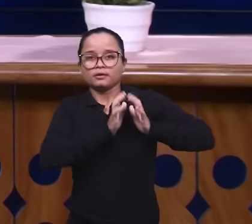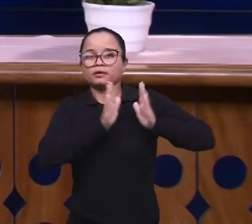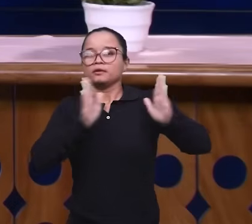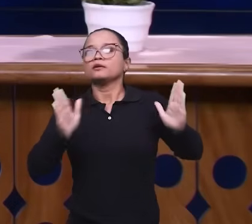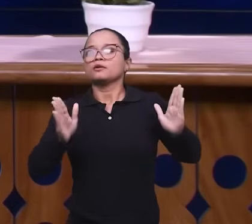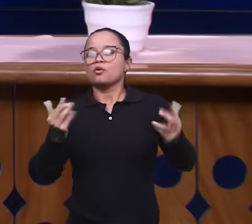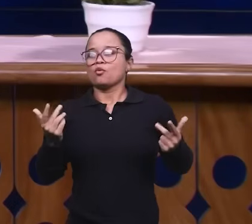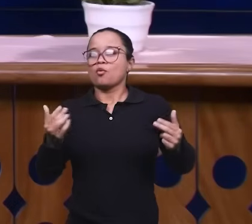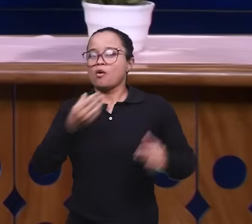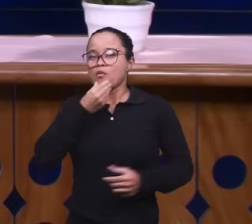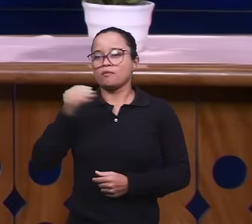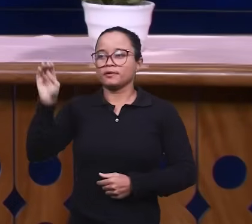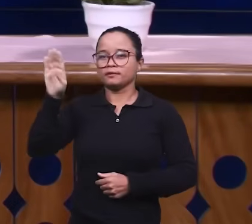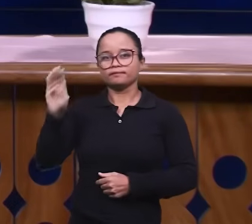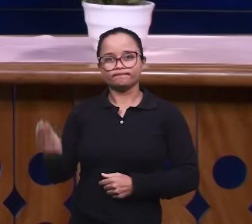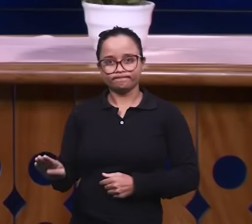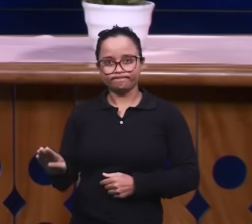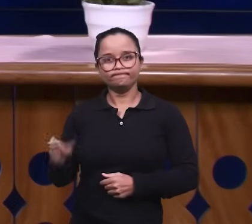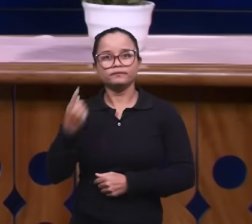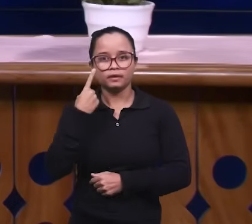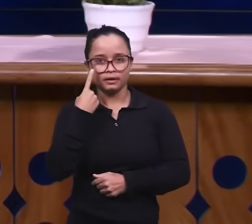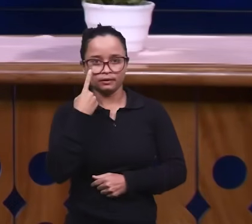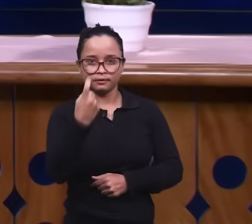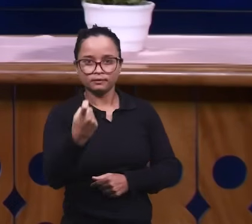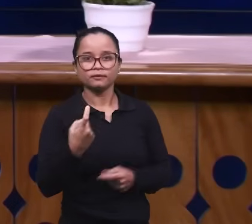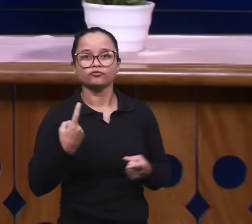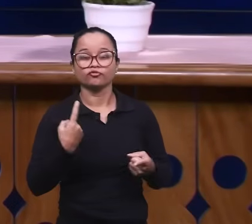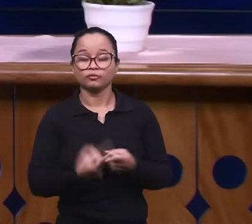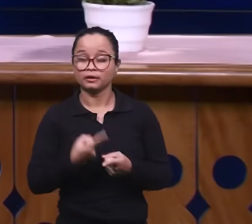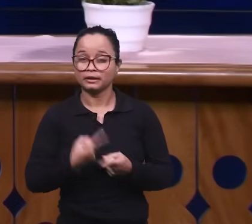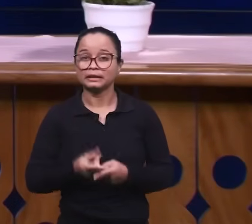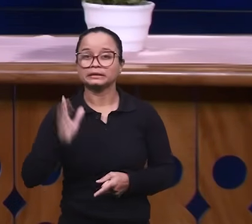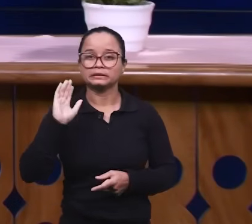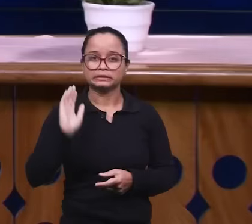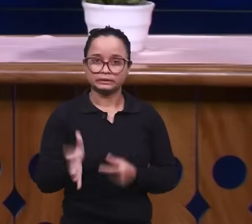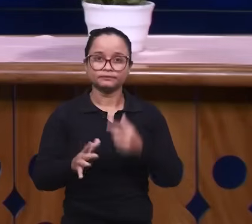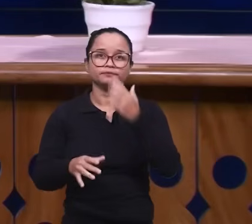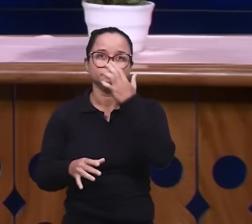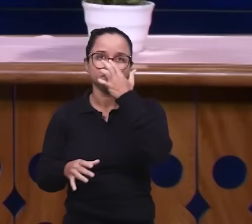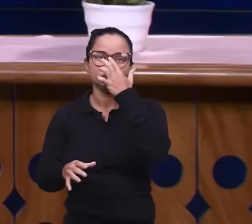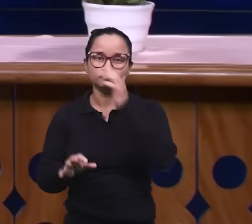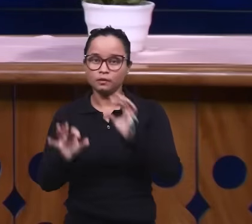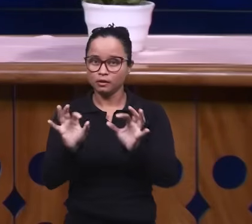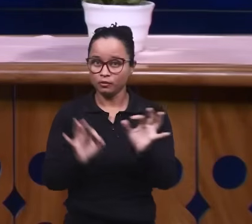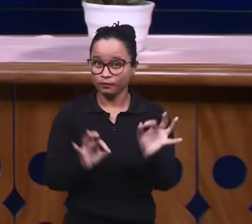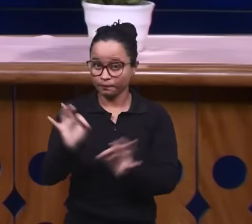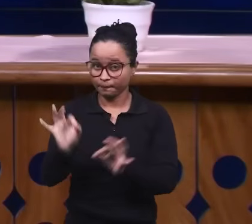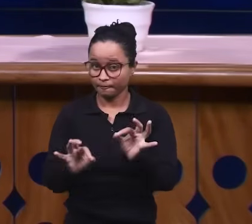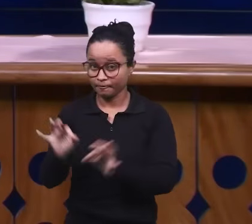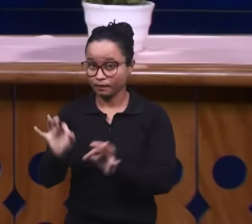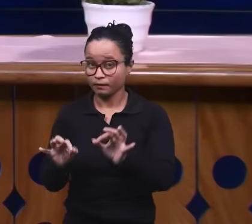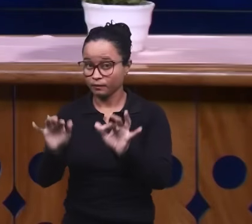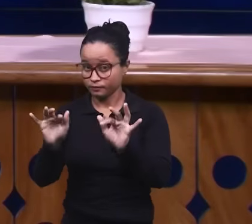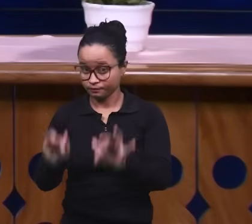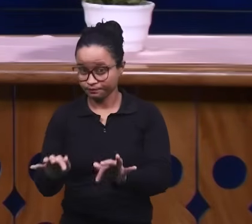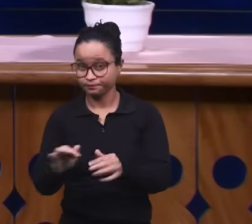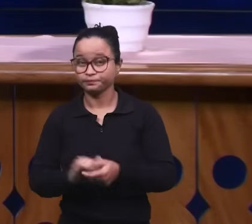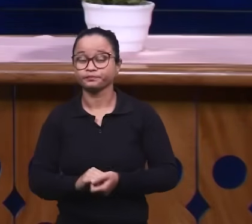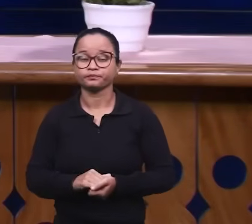abriu. Interessante, já preparando para o fim da